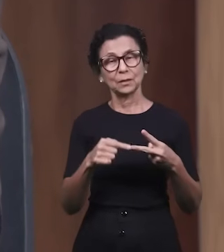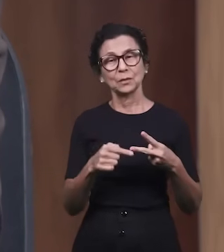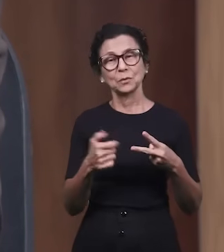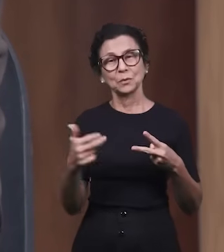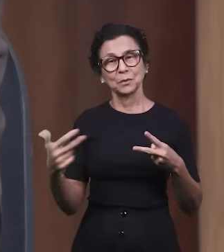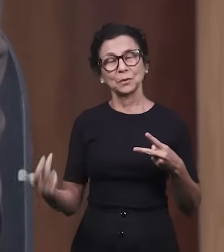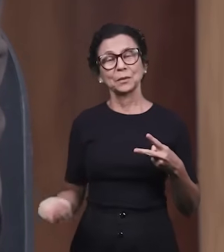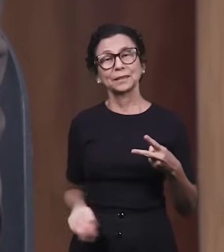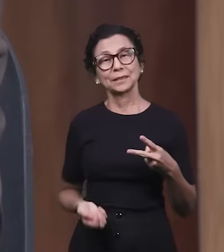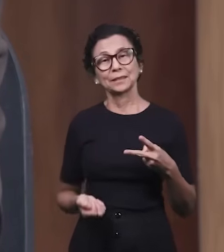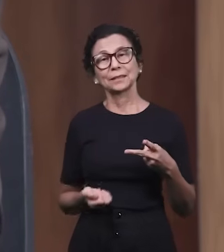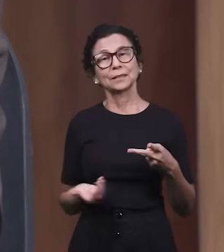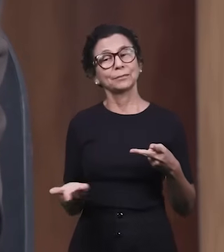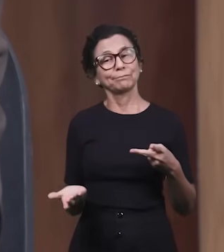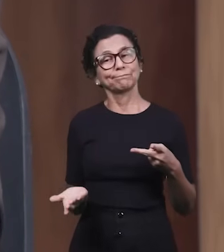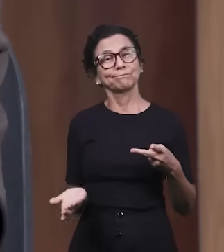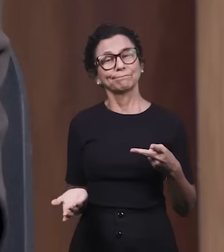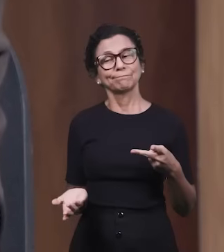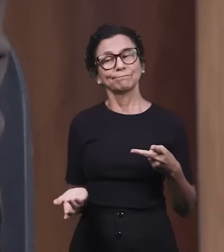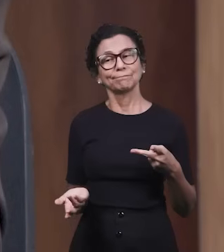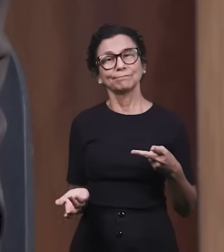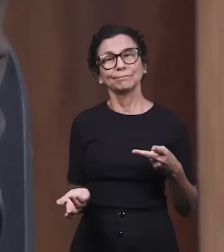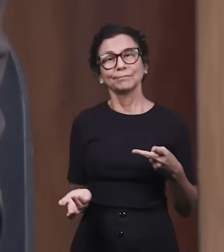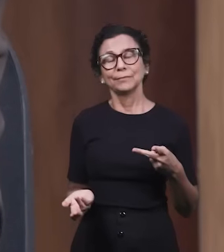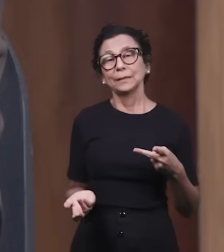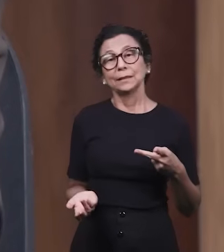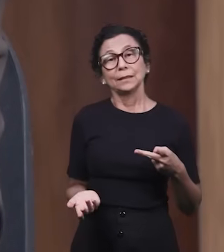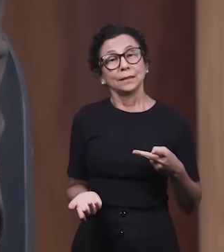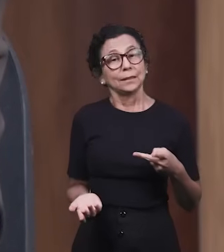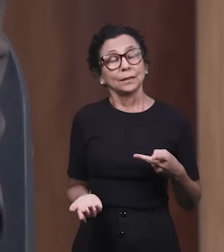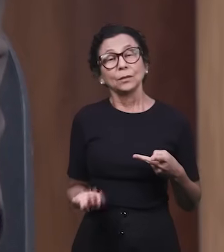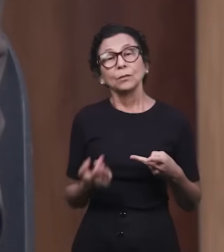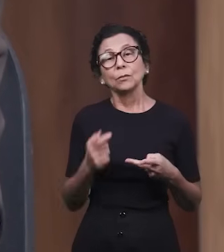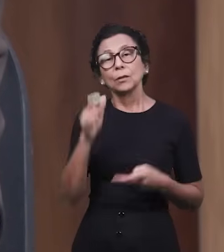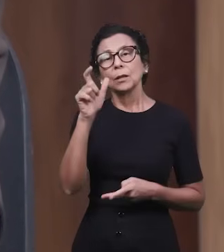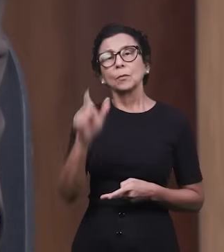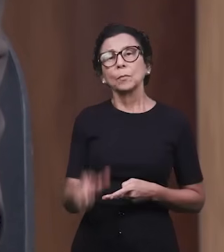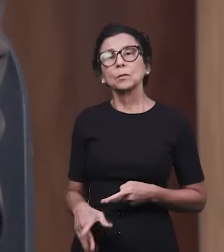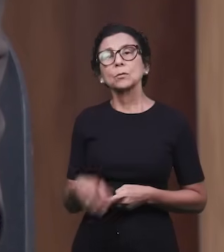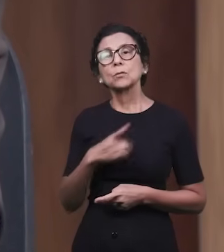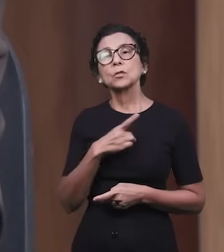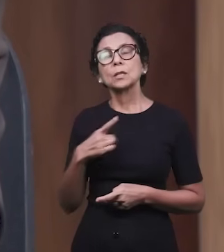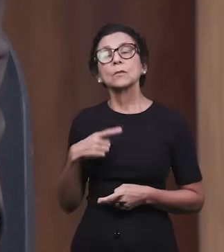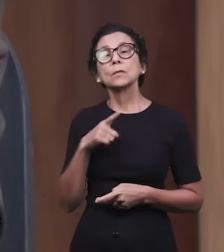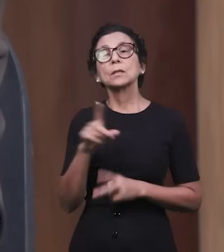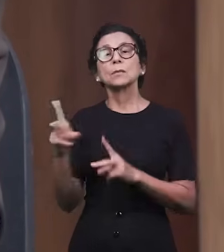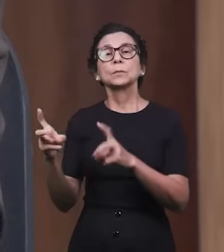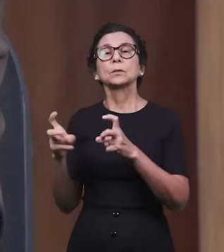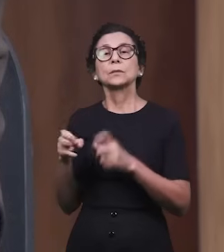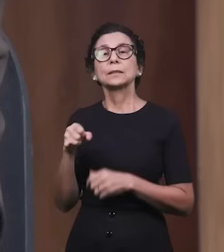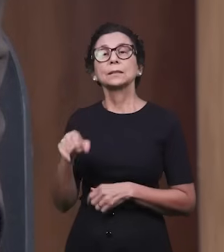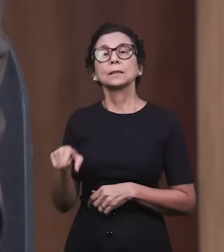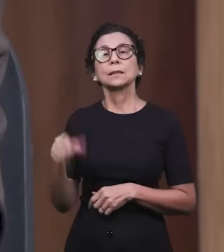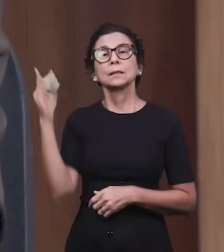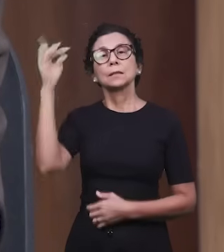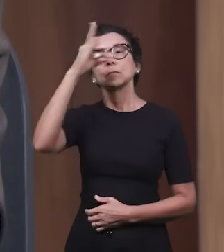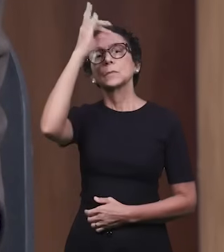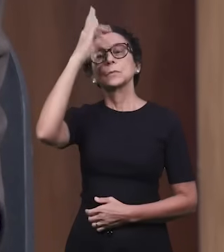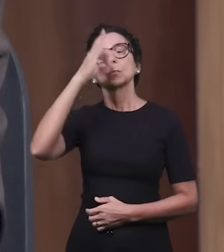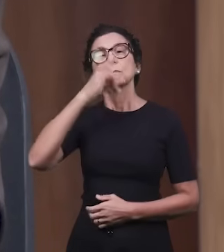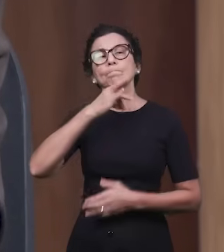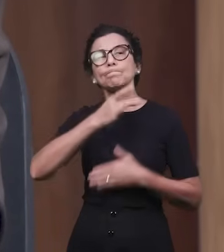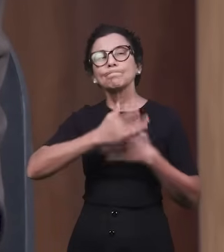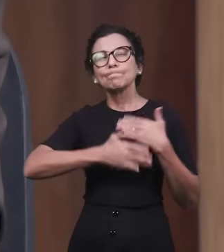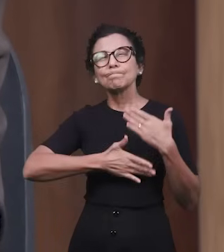coisa que normalmente alguém quer ver num diácono é se ele está cheio do Espírito Santo e se